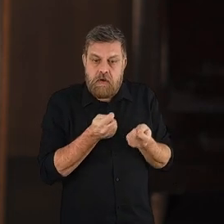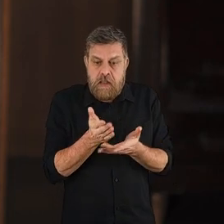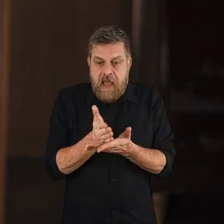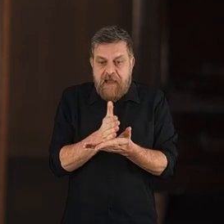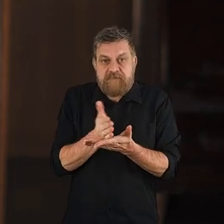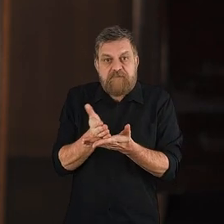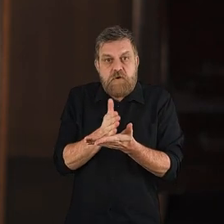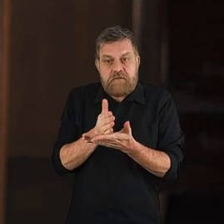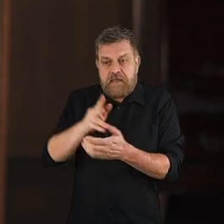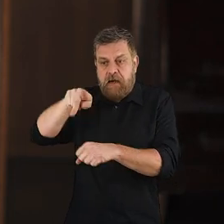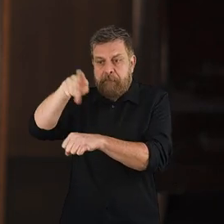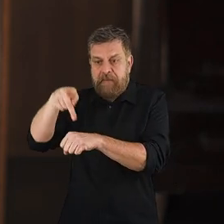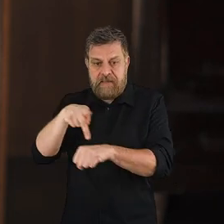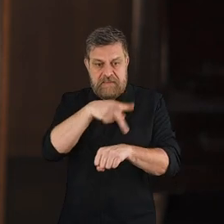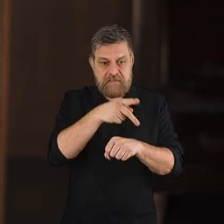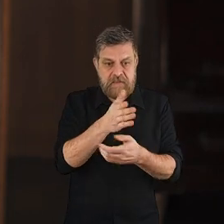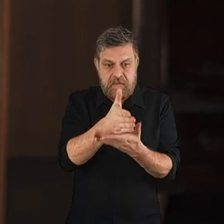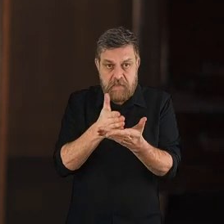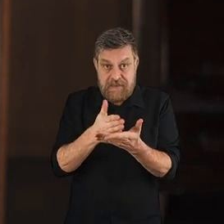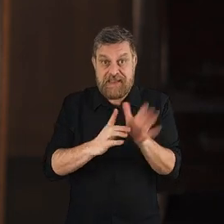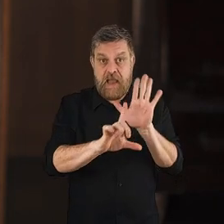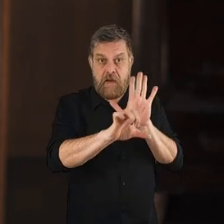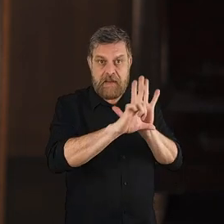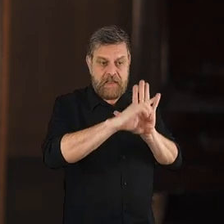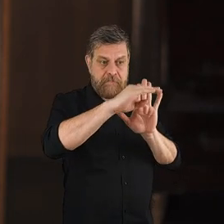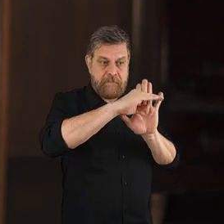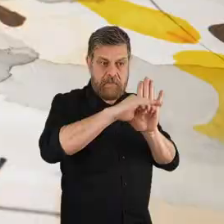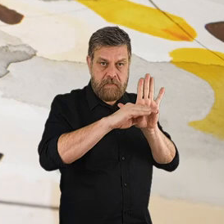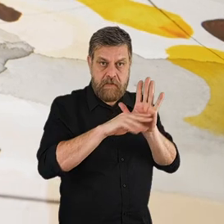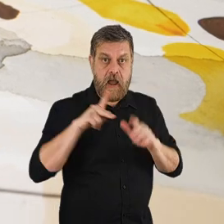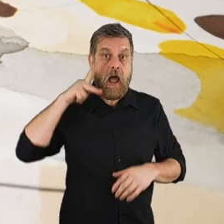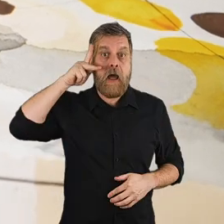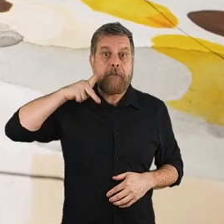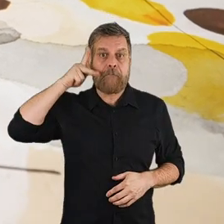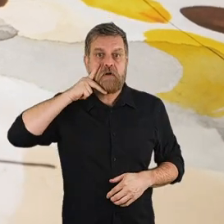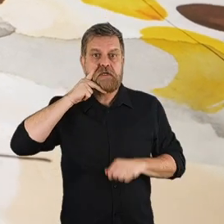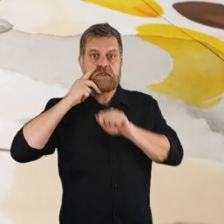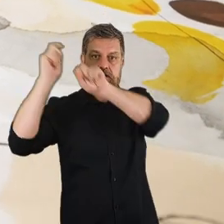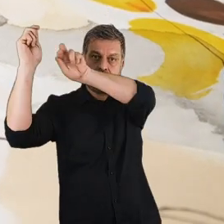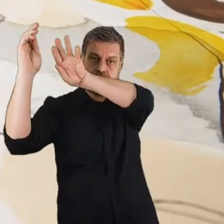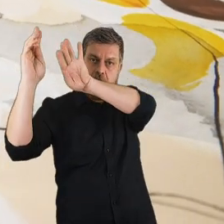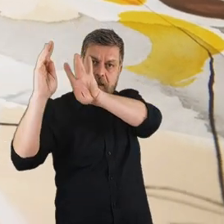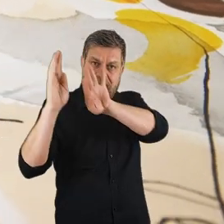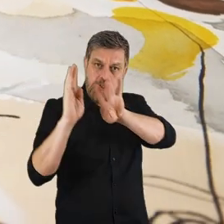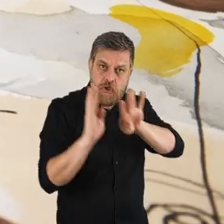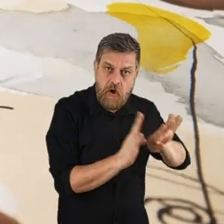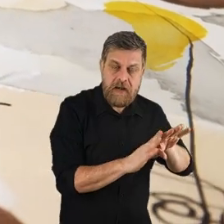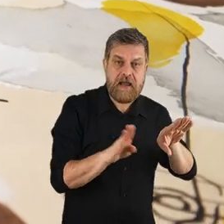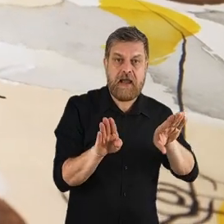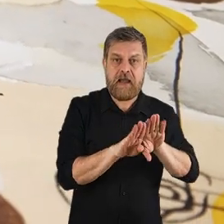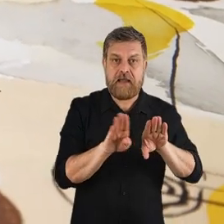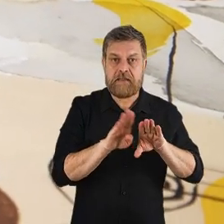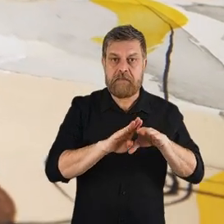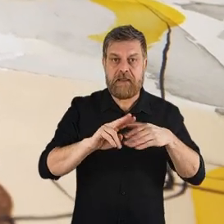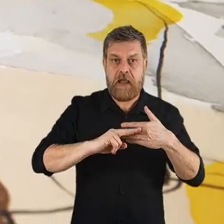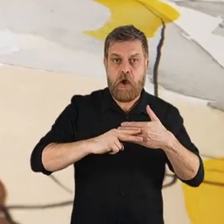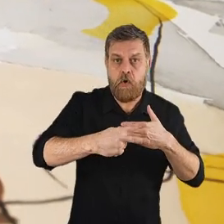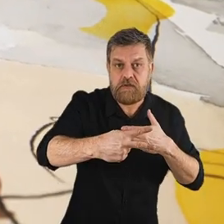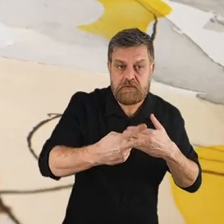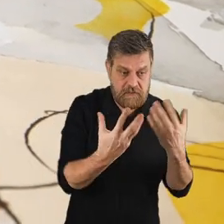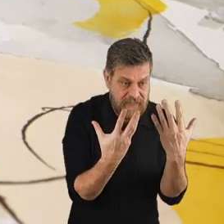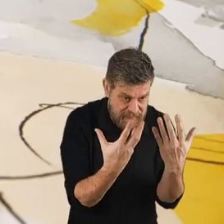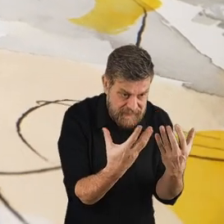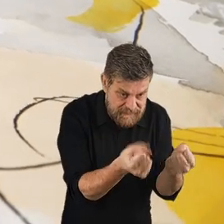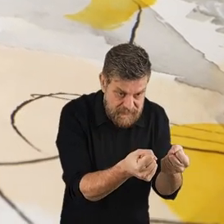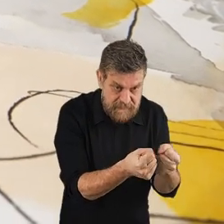que estabelece, através de lei, as suas políticas migratórias, as condições de ingresso, de